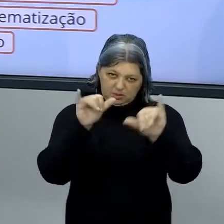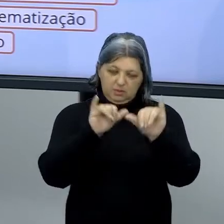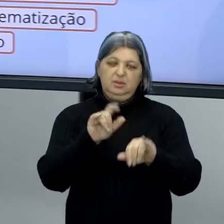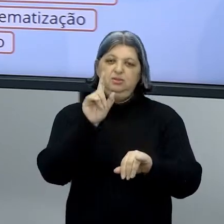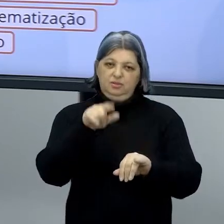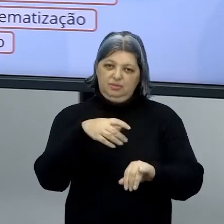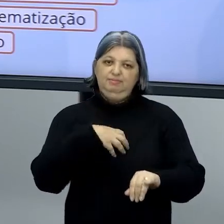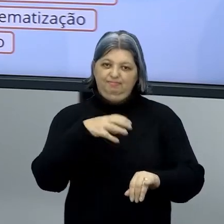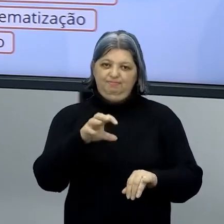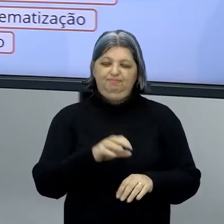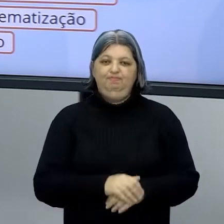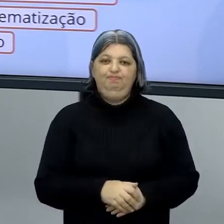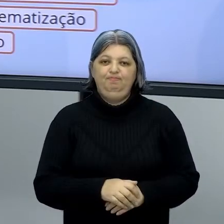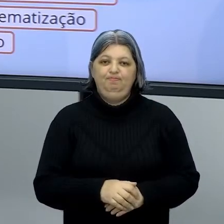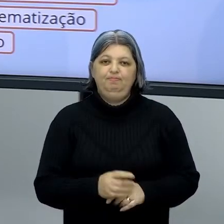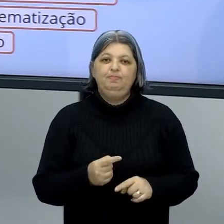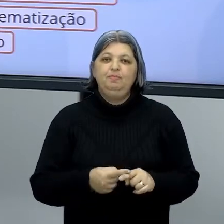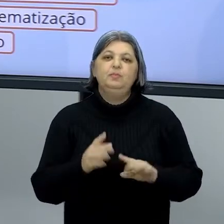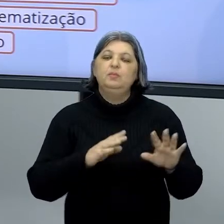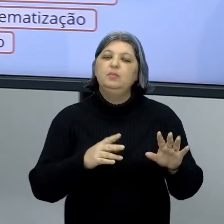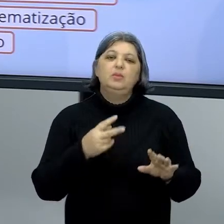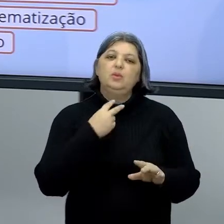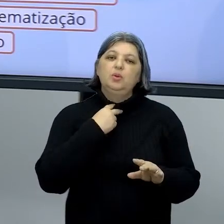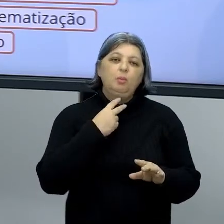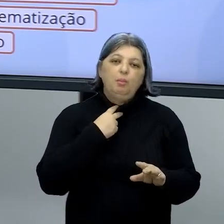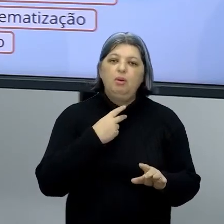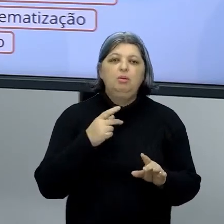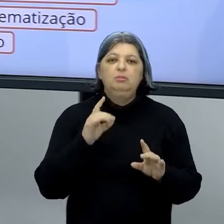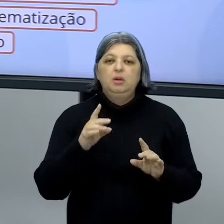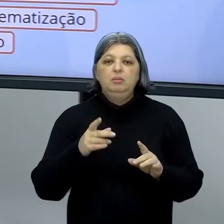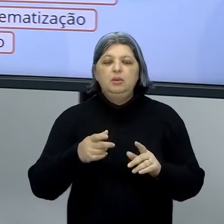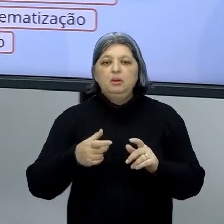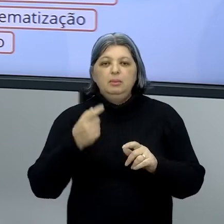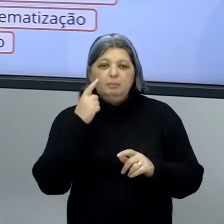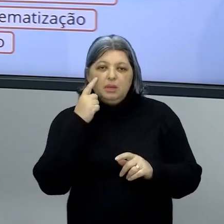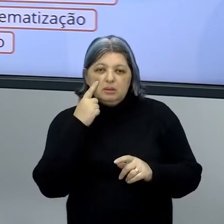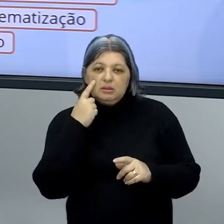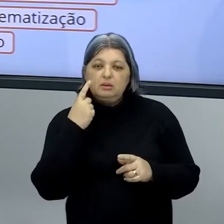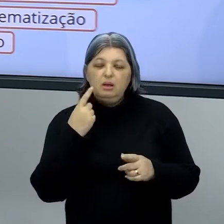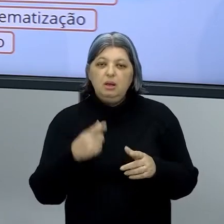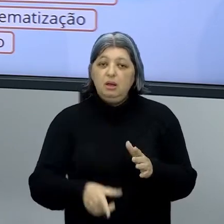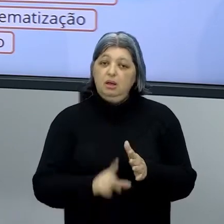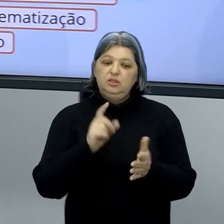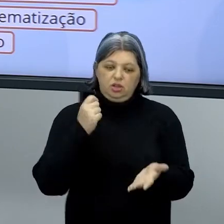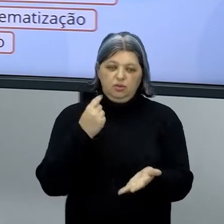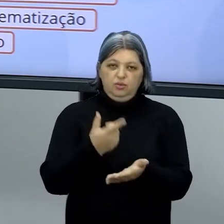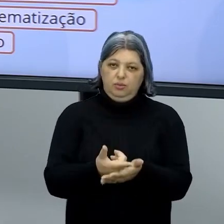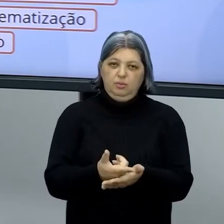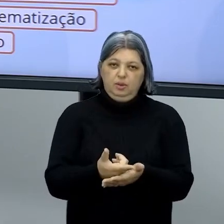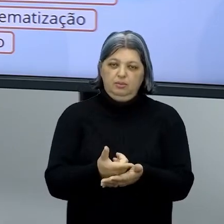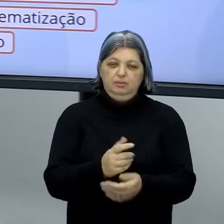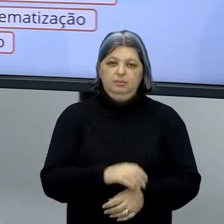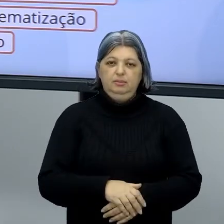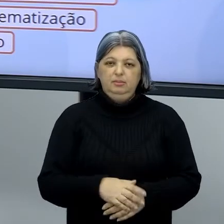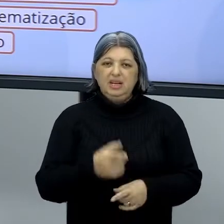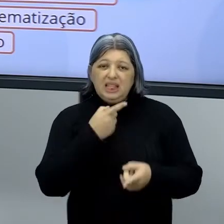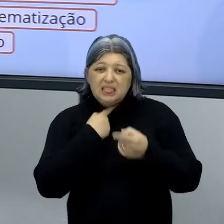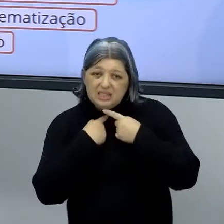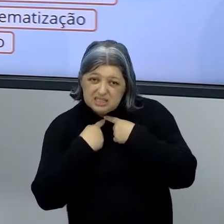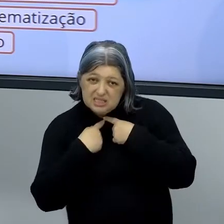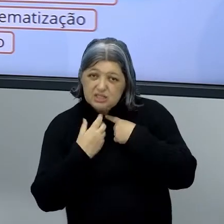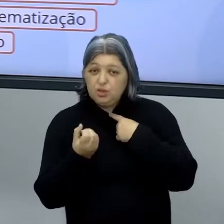para a gente não sair comprando por impulso. Pensar antes de comprar. Será que a gente deseja